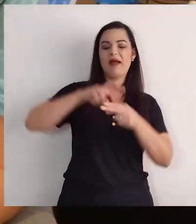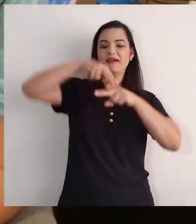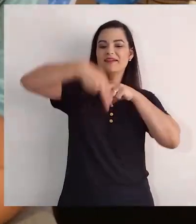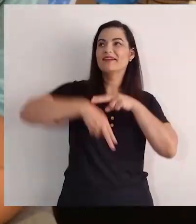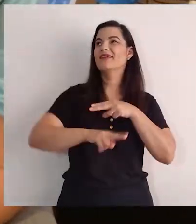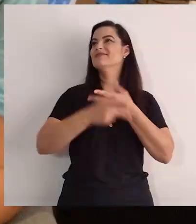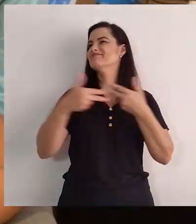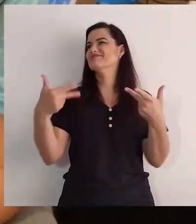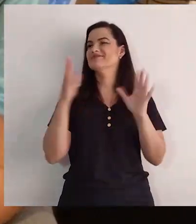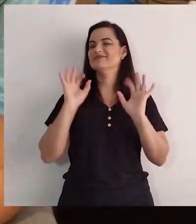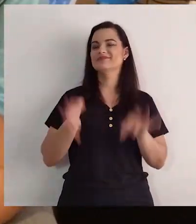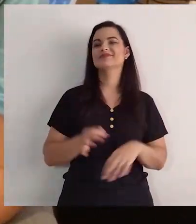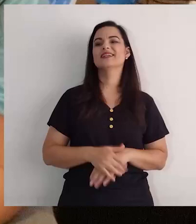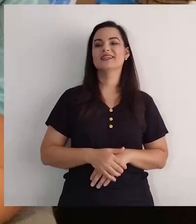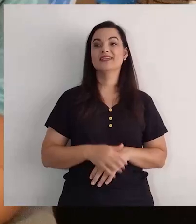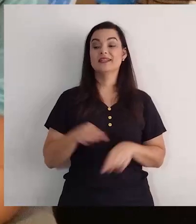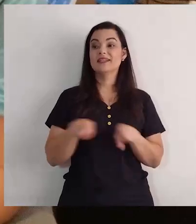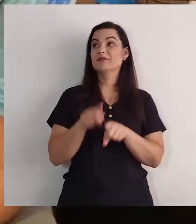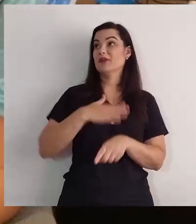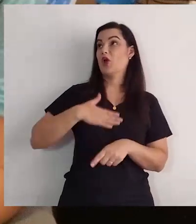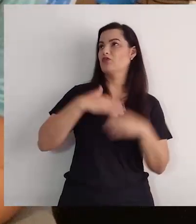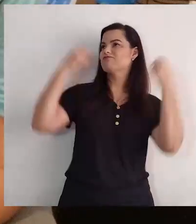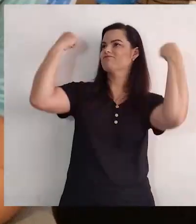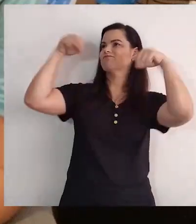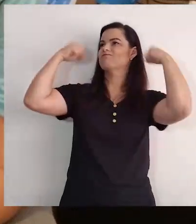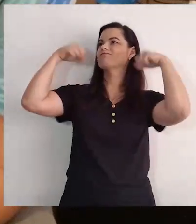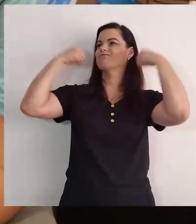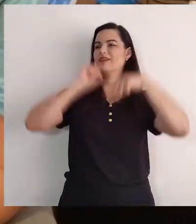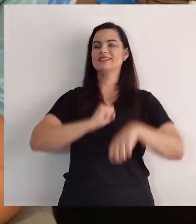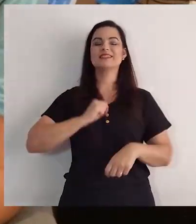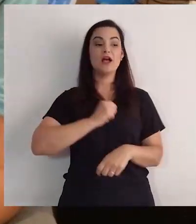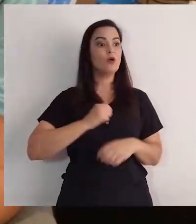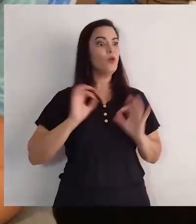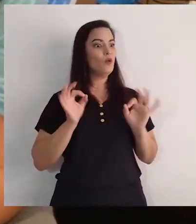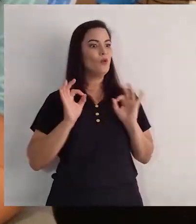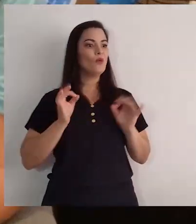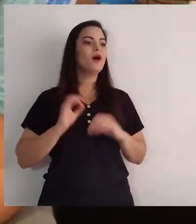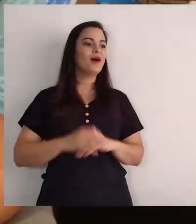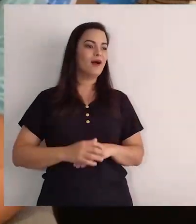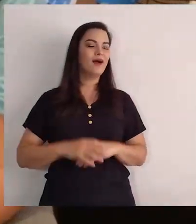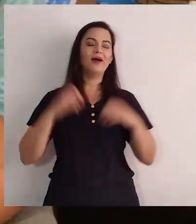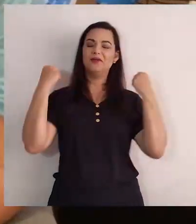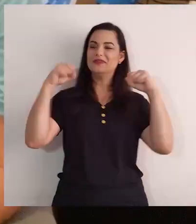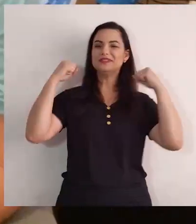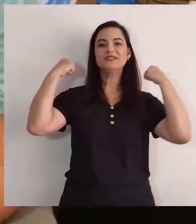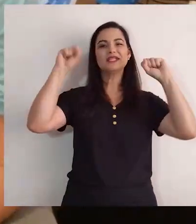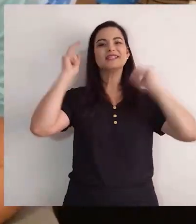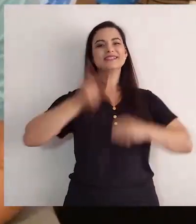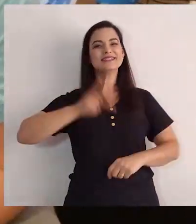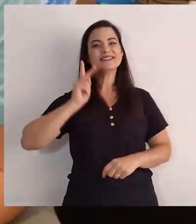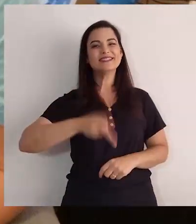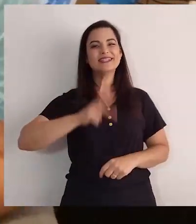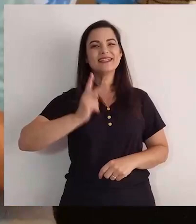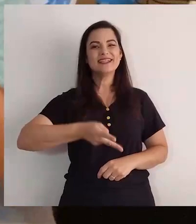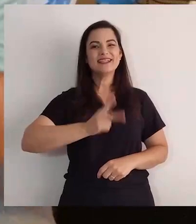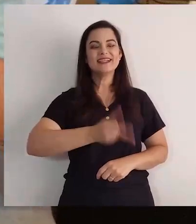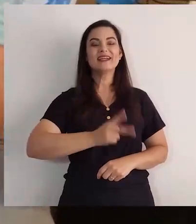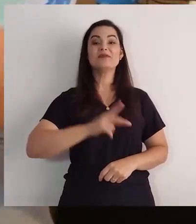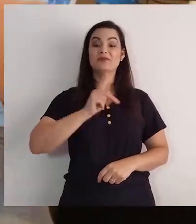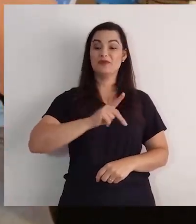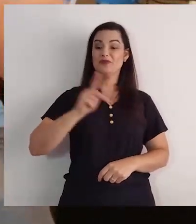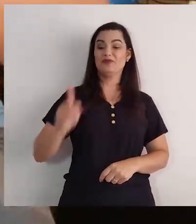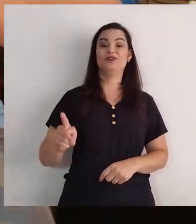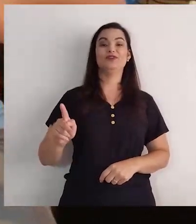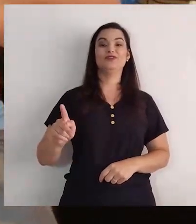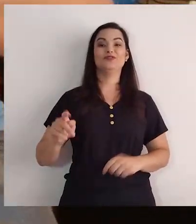vou mais brincar. De brincar no parquinho? Eu também gosto da educação física, tô com saudade. Da educação física? Ai, os professores de educação